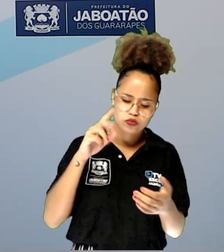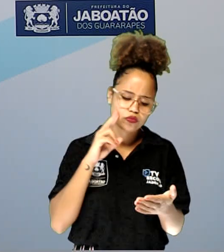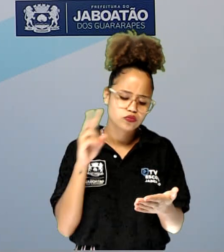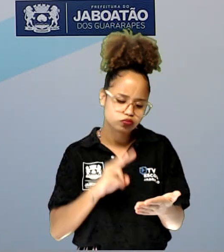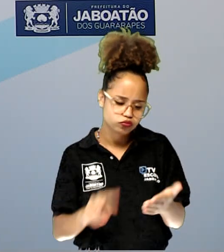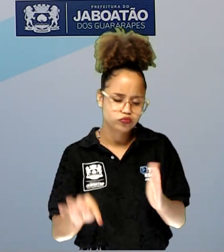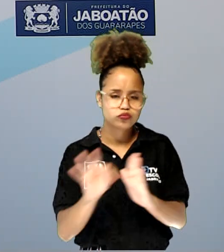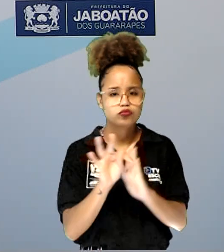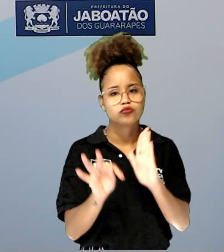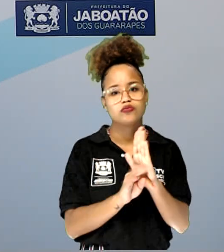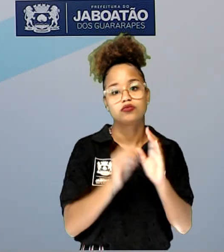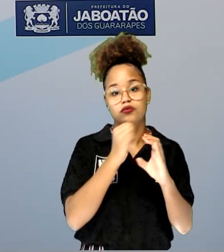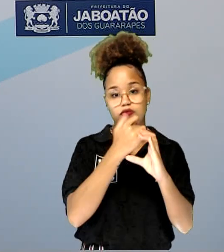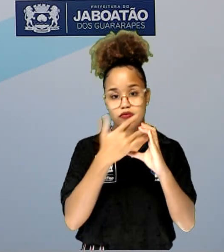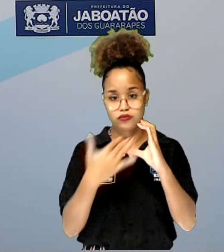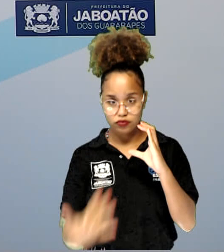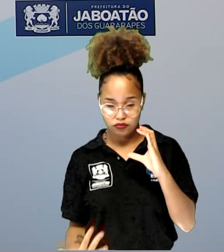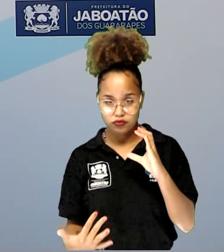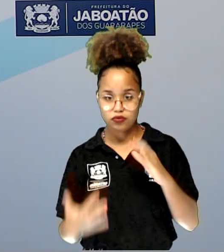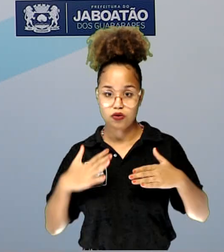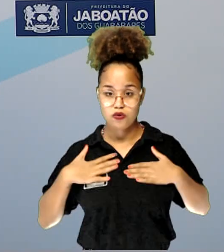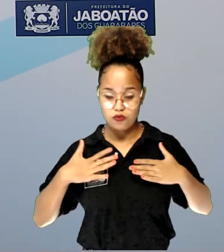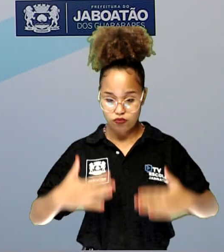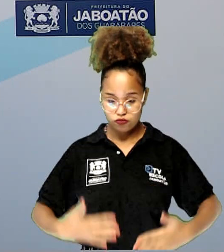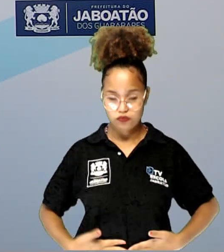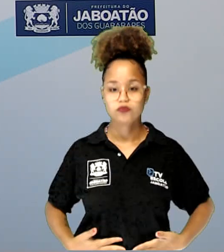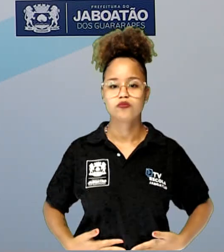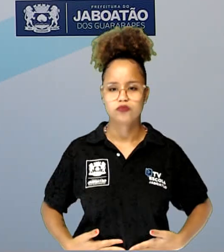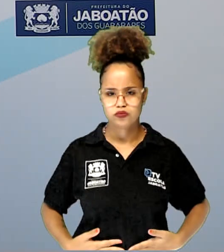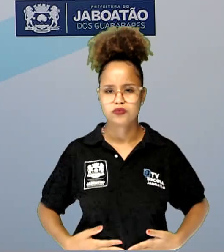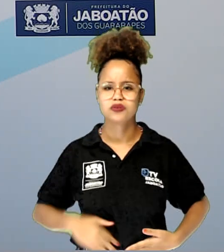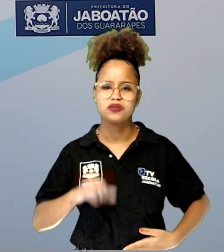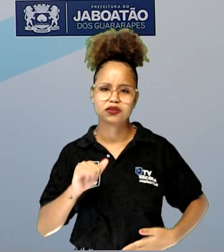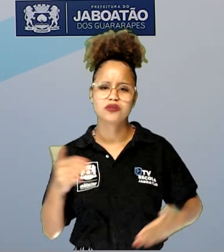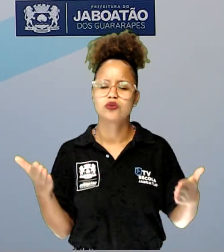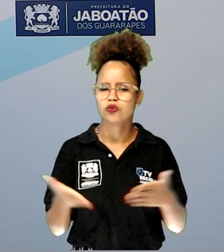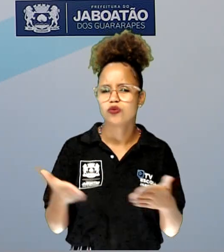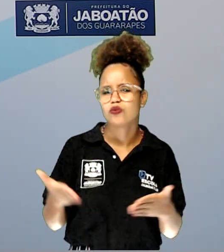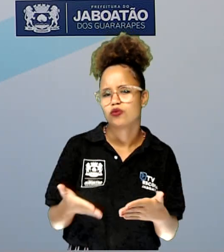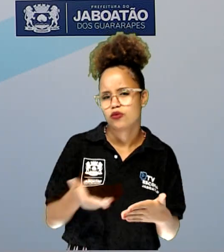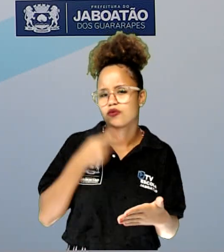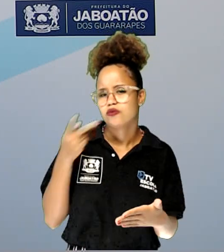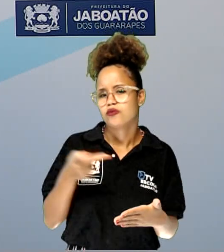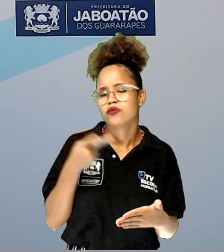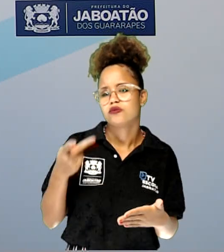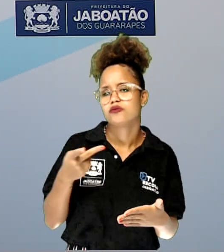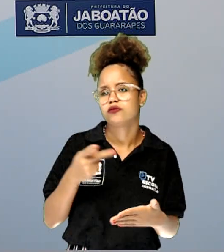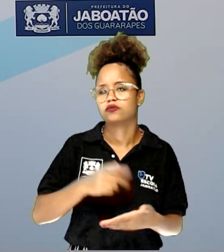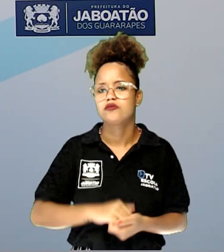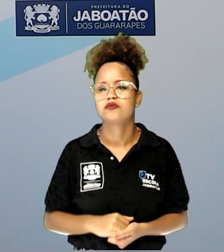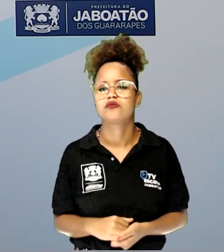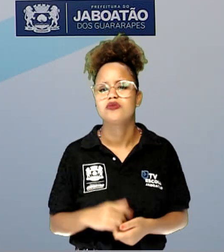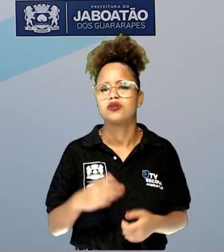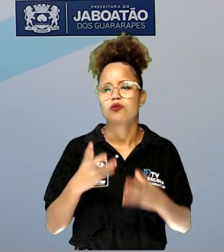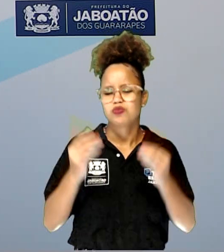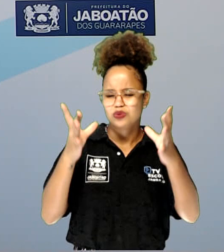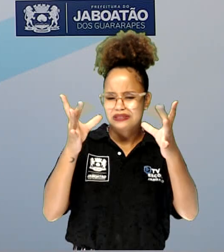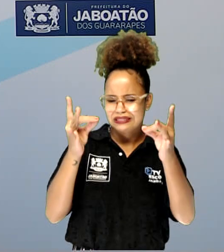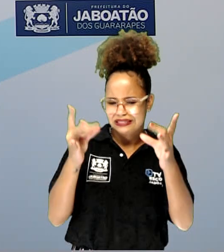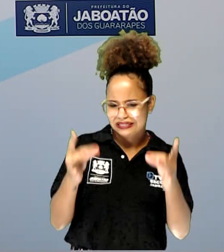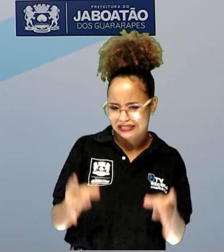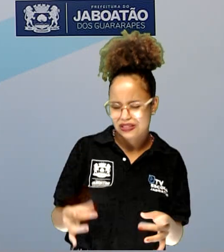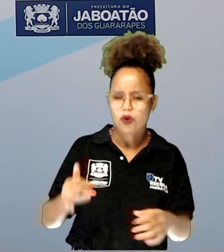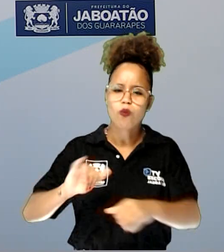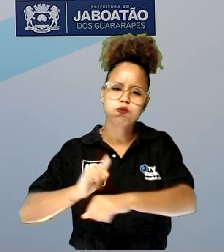das características físicas da passageira. Que se hoje nós falarmos tão detalhadamente a questão